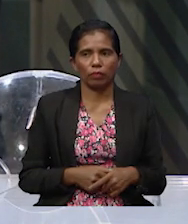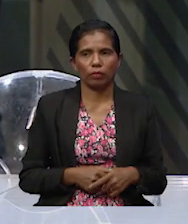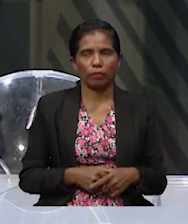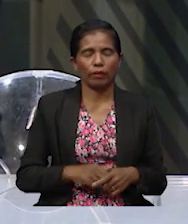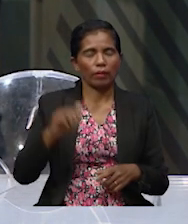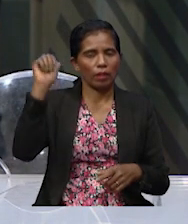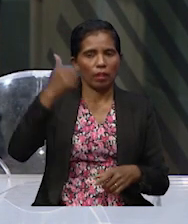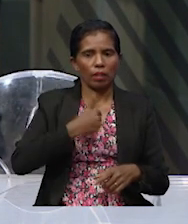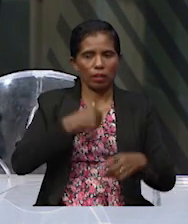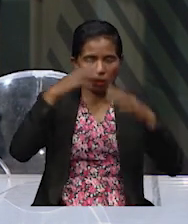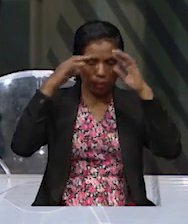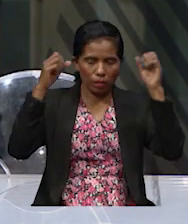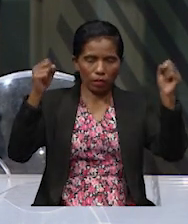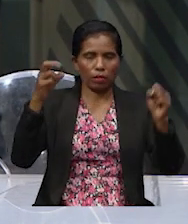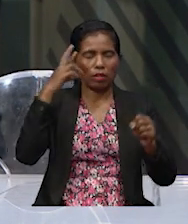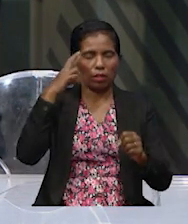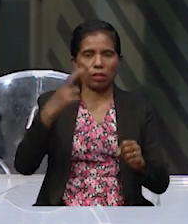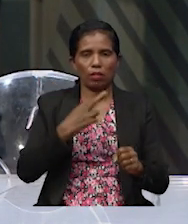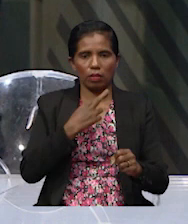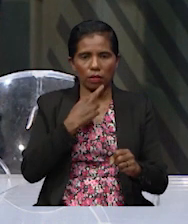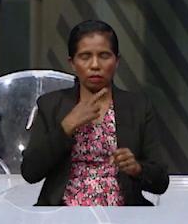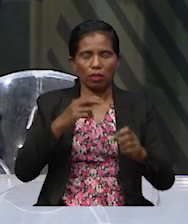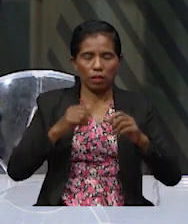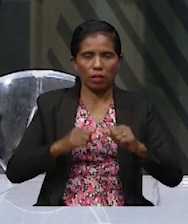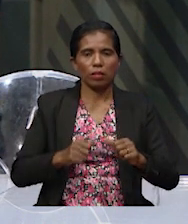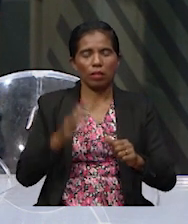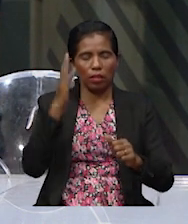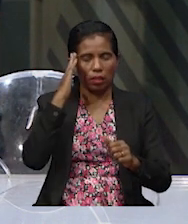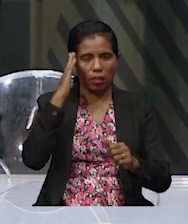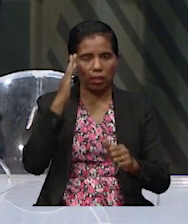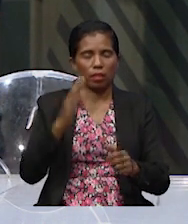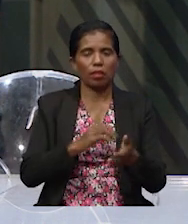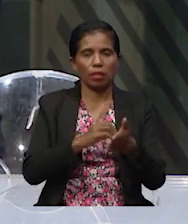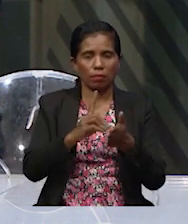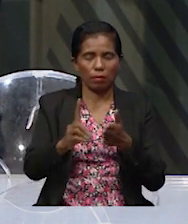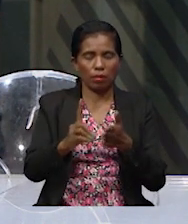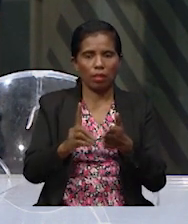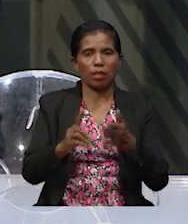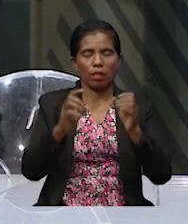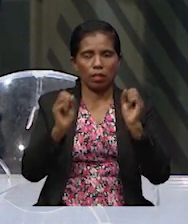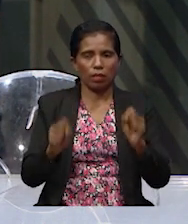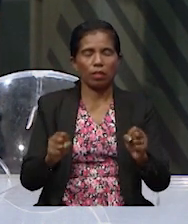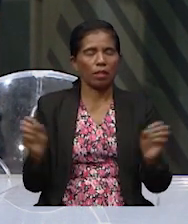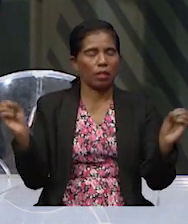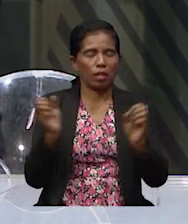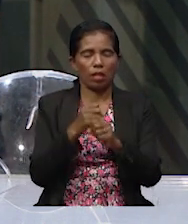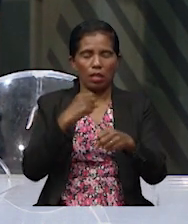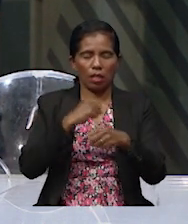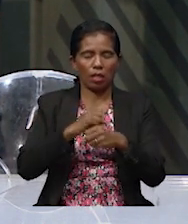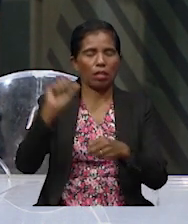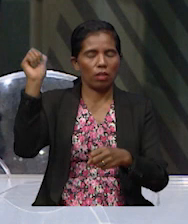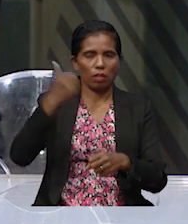Candidato presidente da República, José Ramos Horta, se considera Semana Santa, hoje la halo campanha segunda